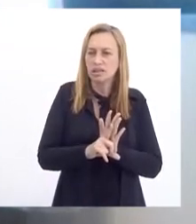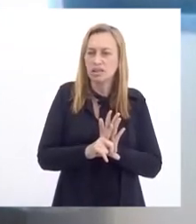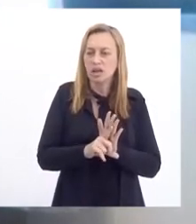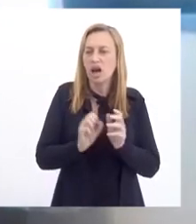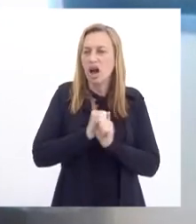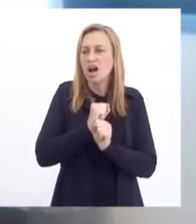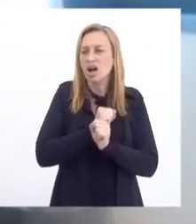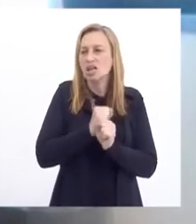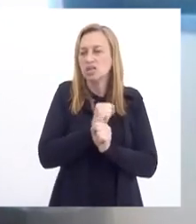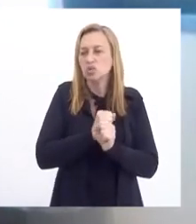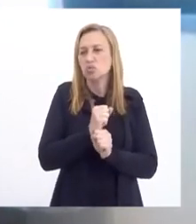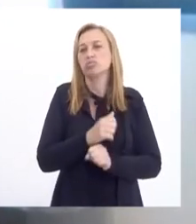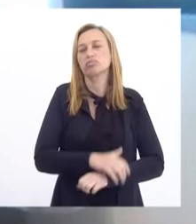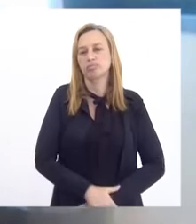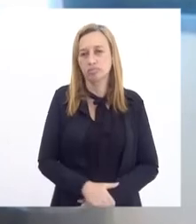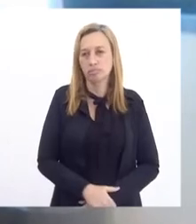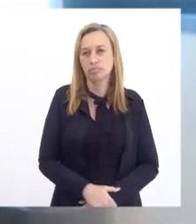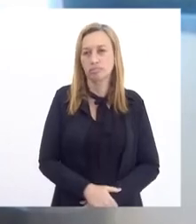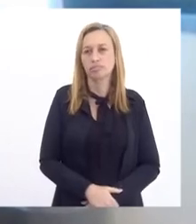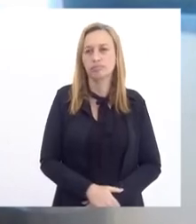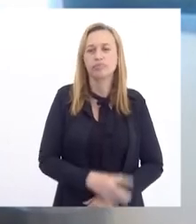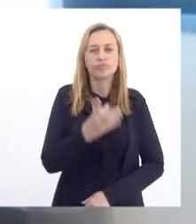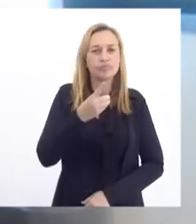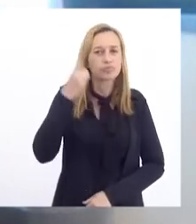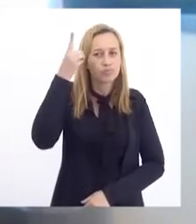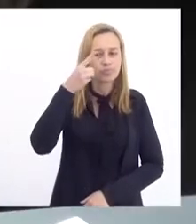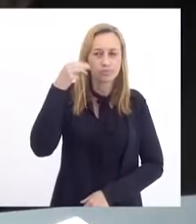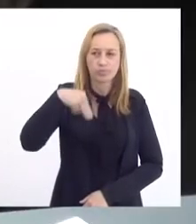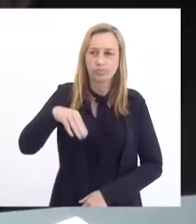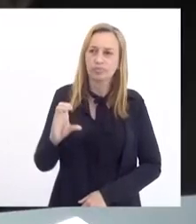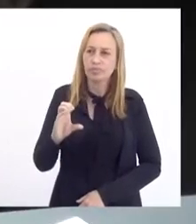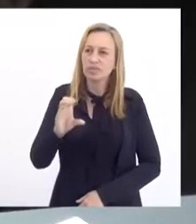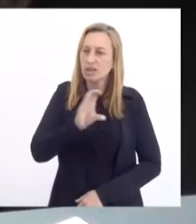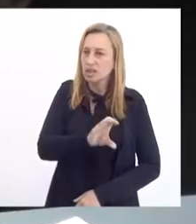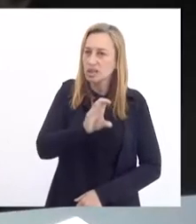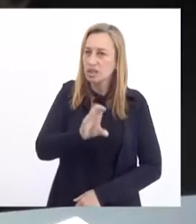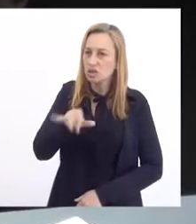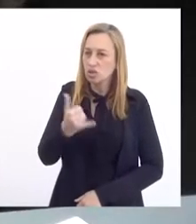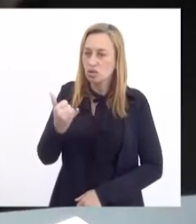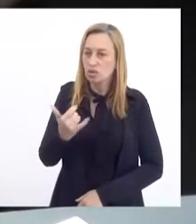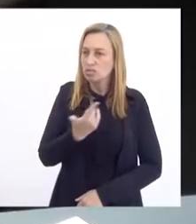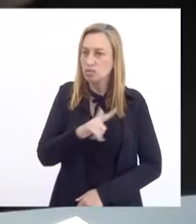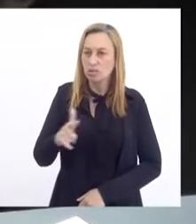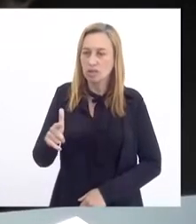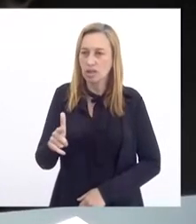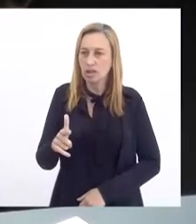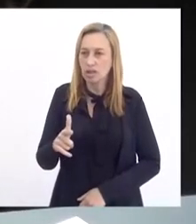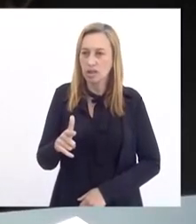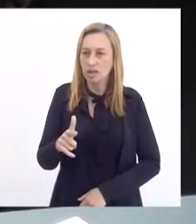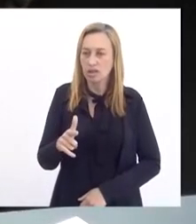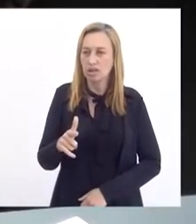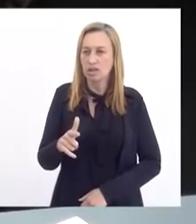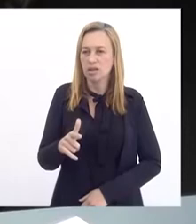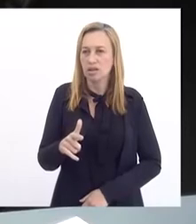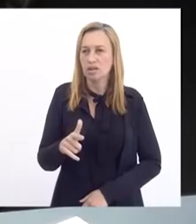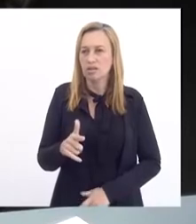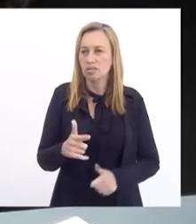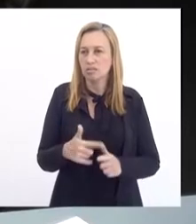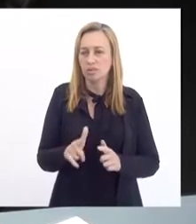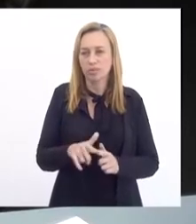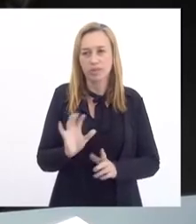anos. Agora, deputado Carlos Mink, na CCJ não tem mosca, não, viu?